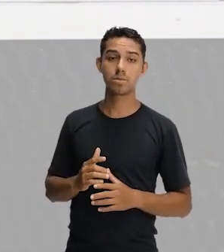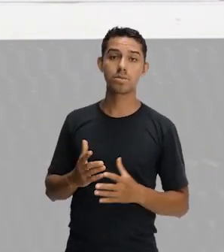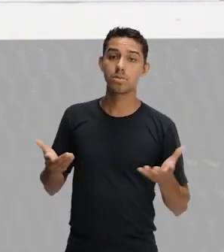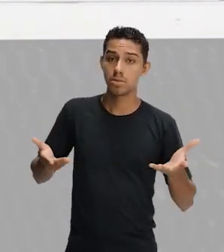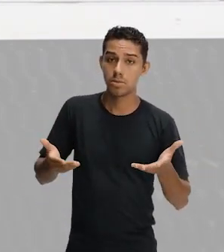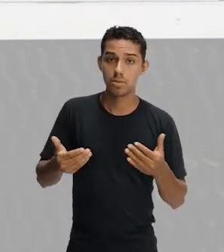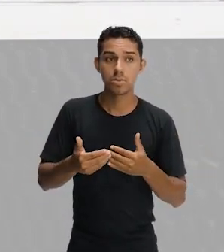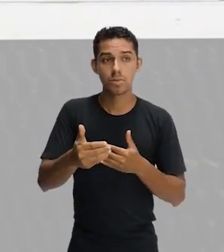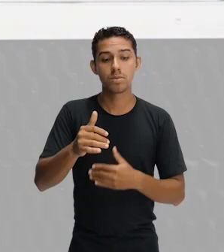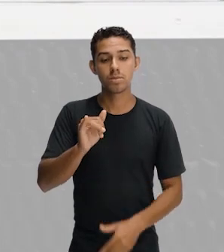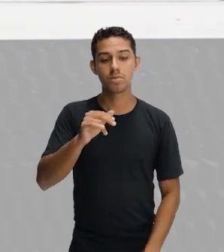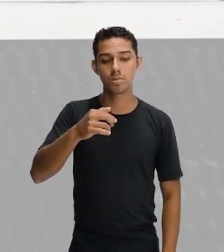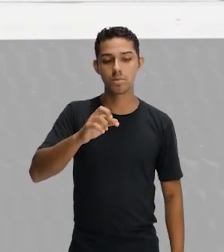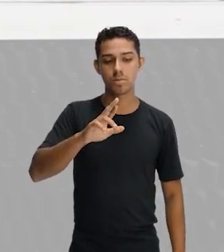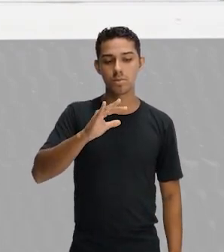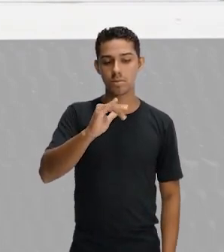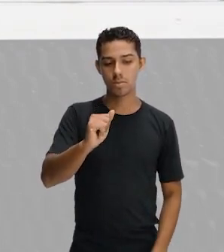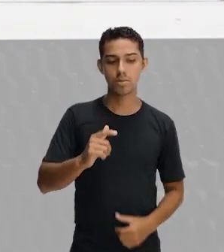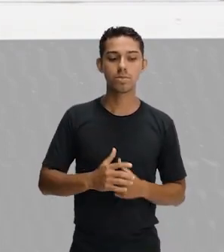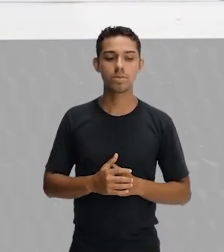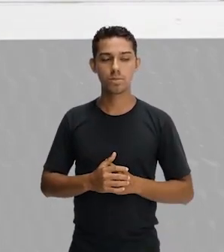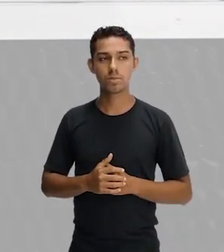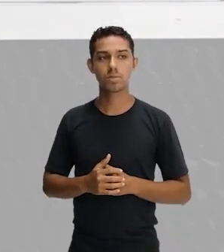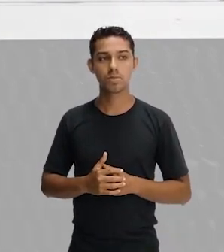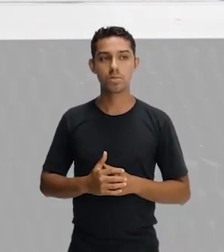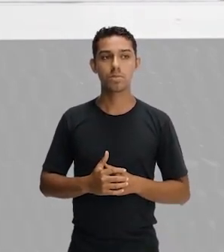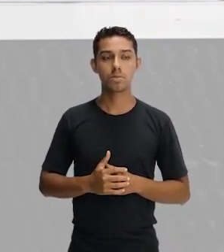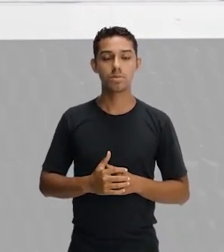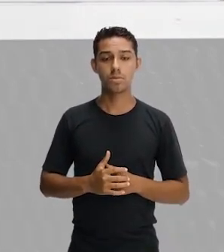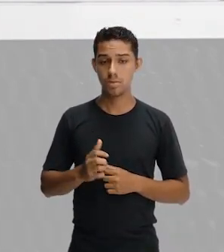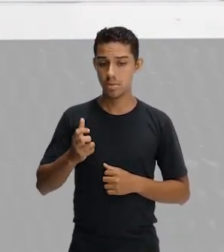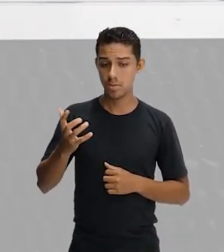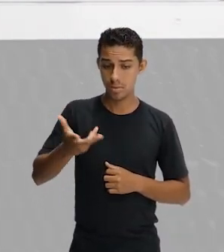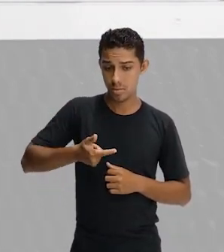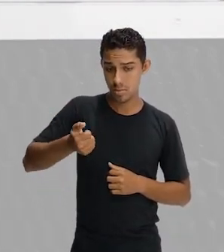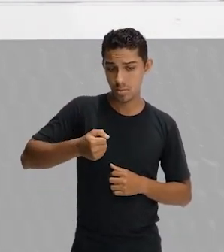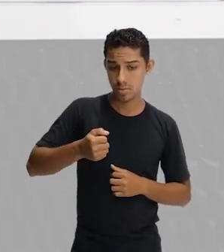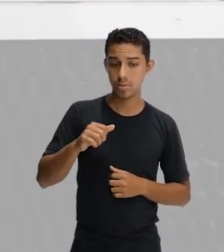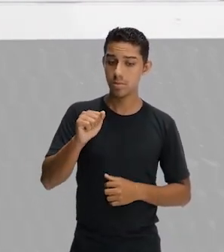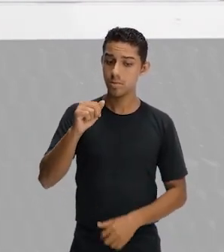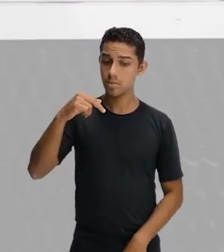momento de inércia. Ok? A velocidade angular